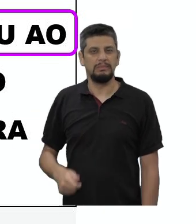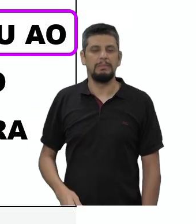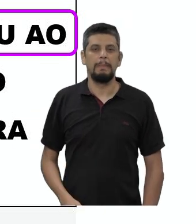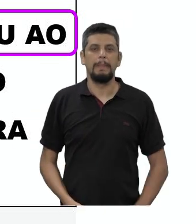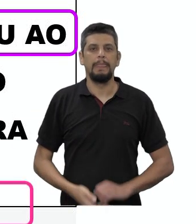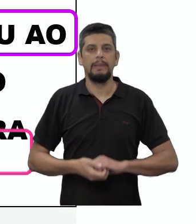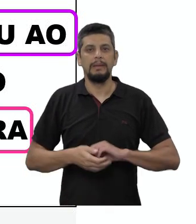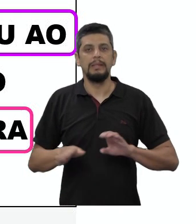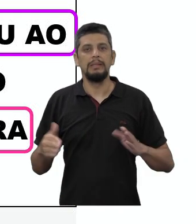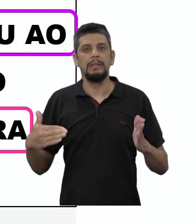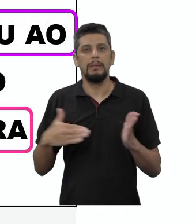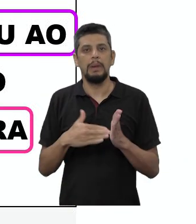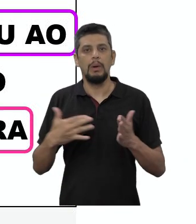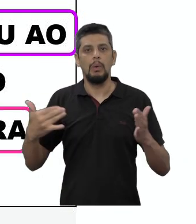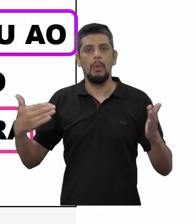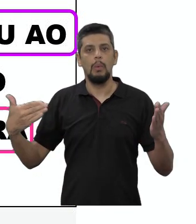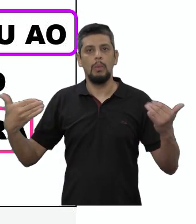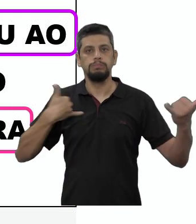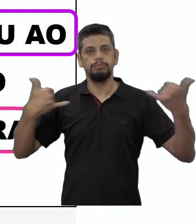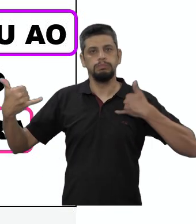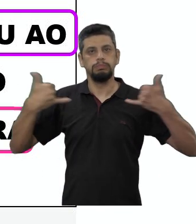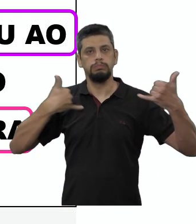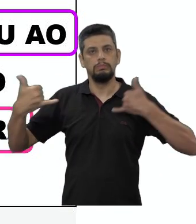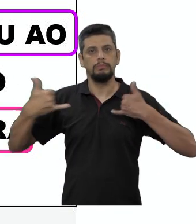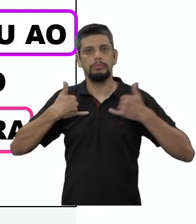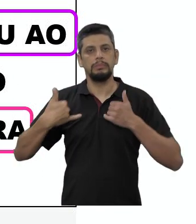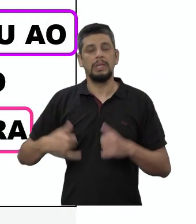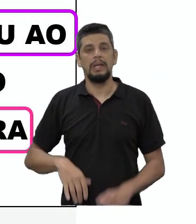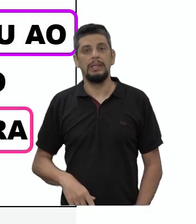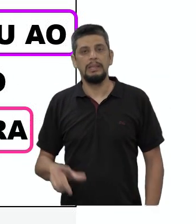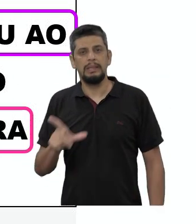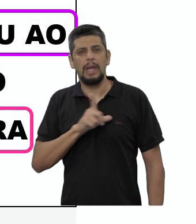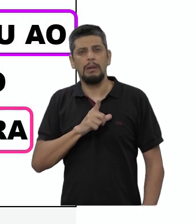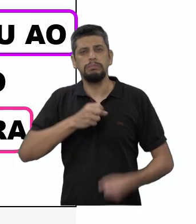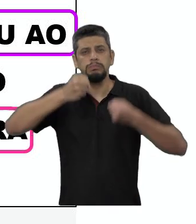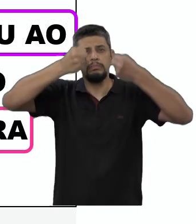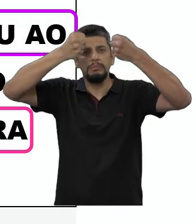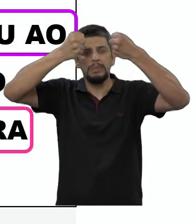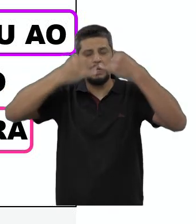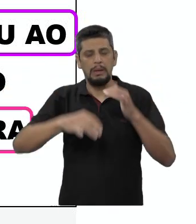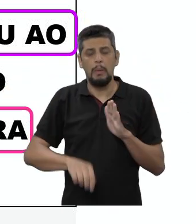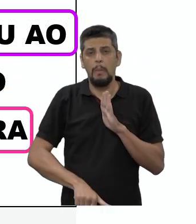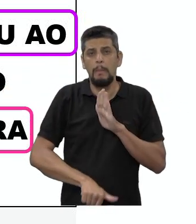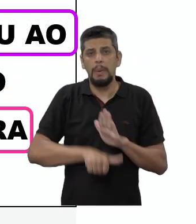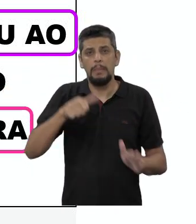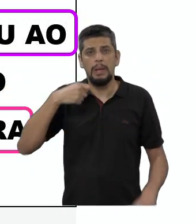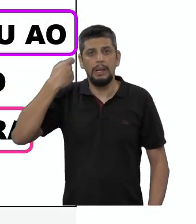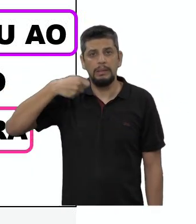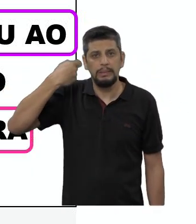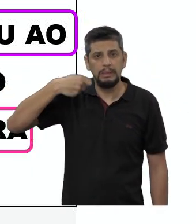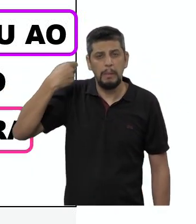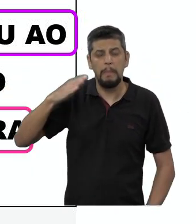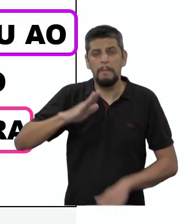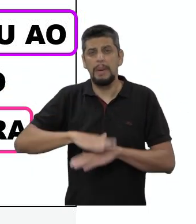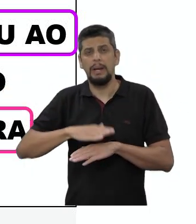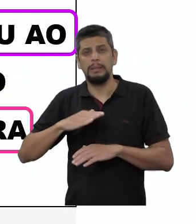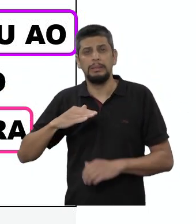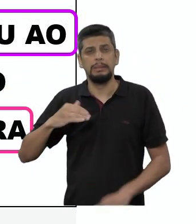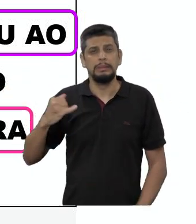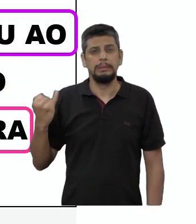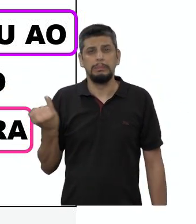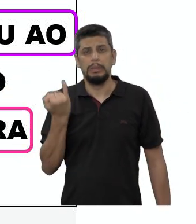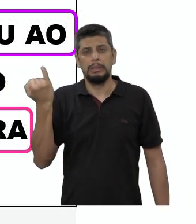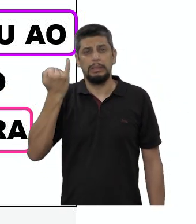cedo. Na última informação desse parágrafo, está contando que ele foi o primeiro artista ou o